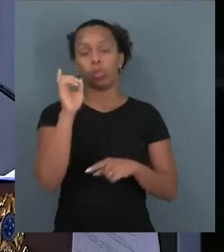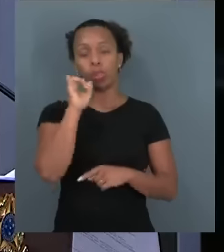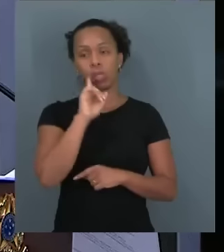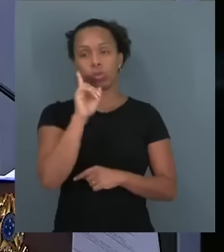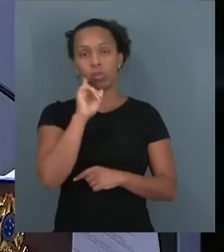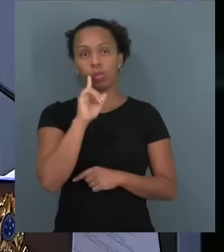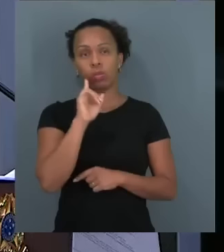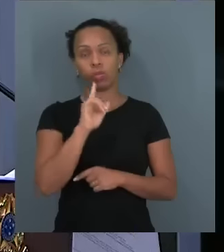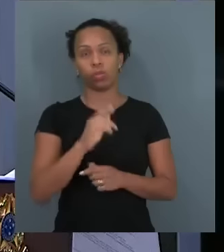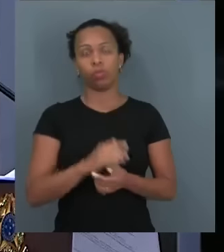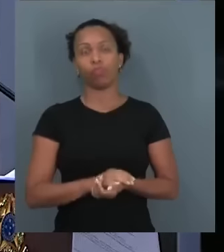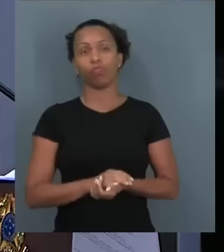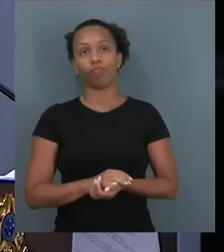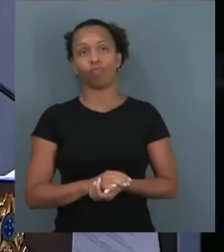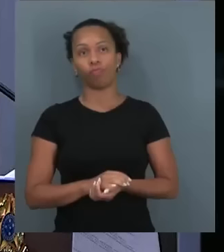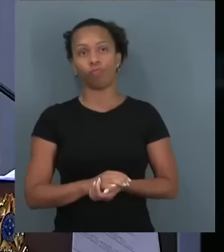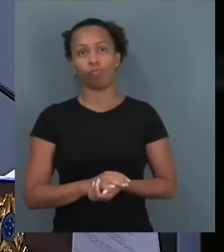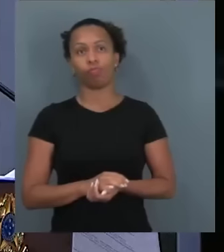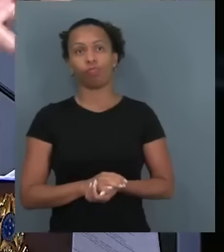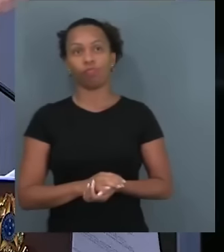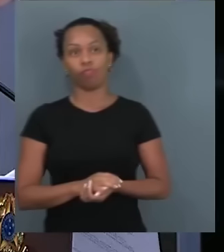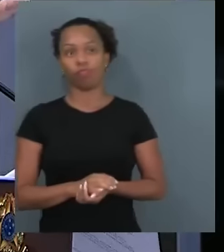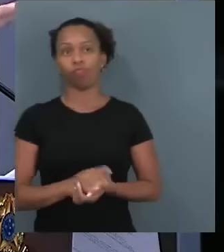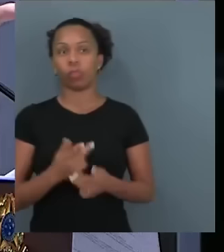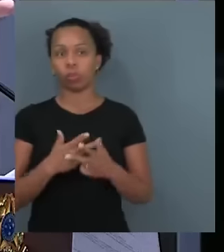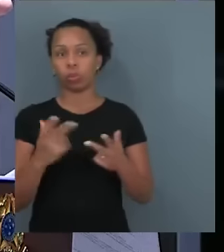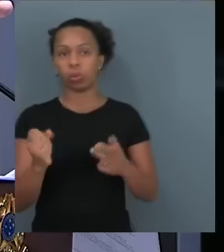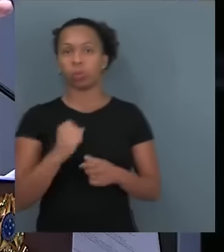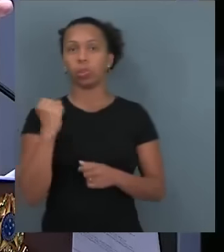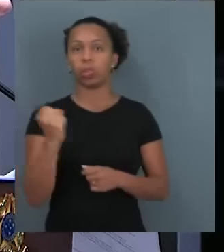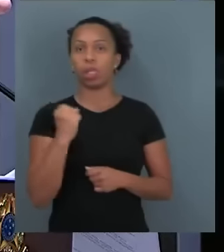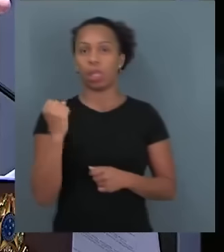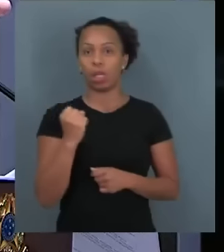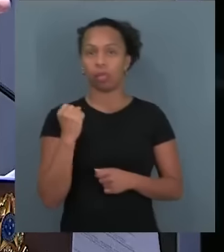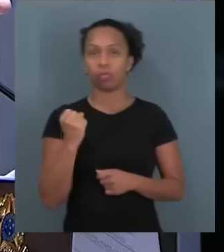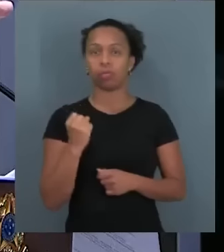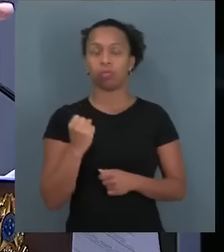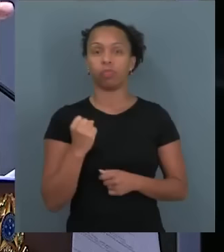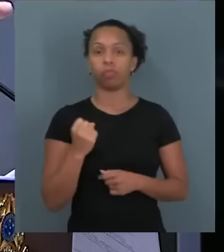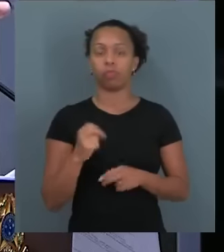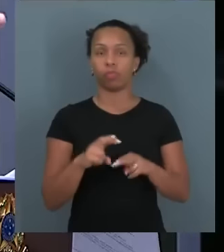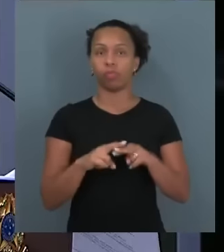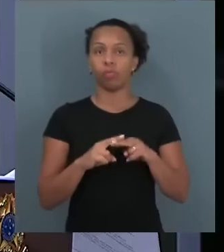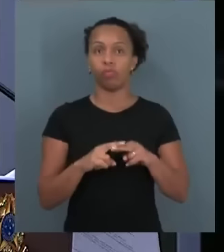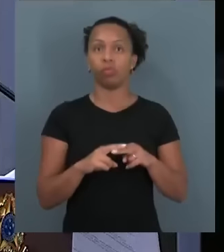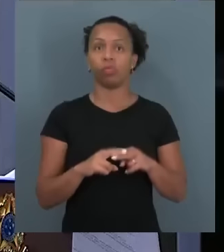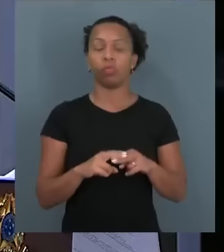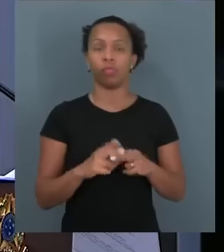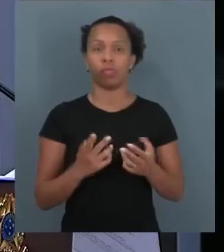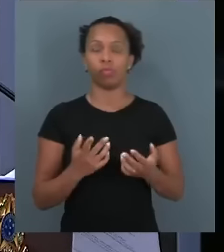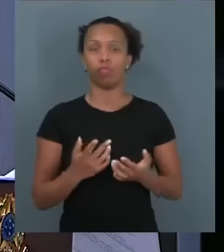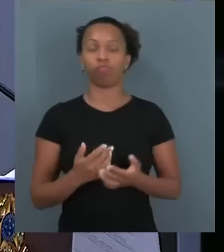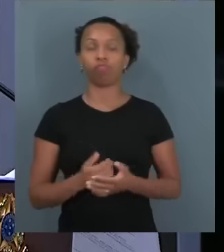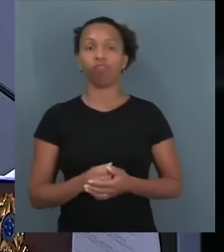Estamos partindo por uma questão grave diplomática por causa dessa sandice.